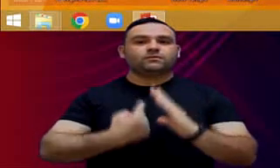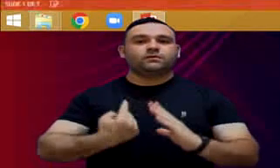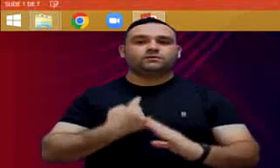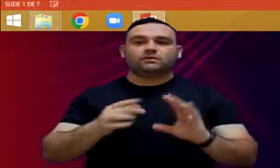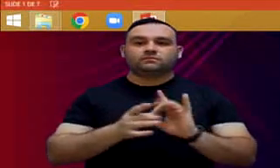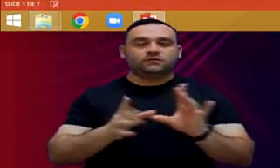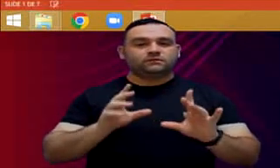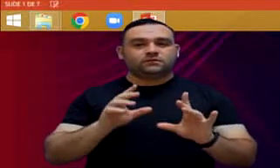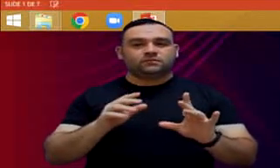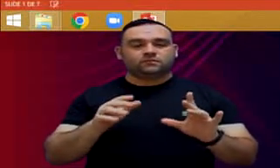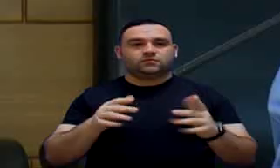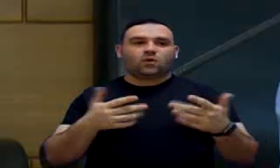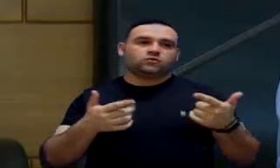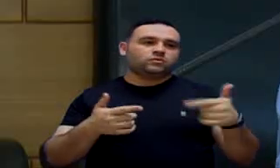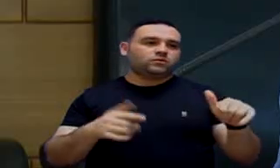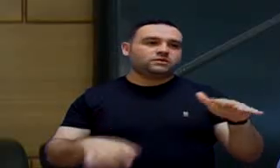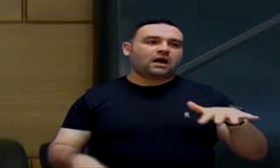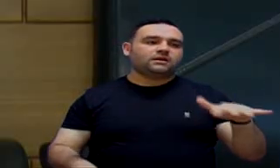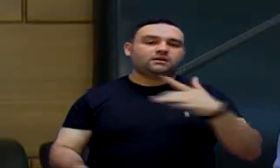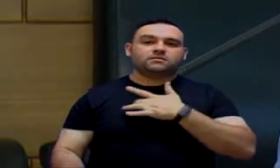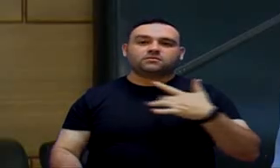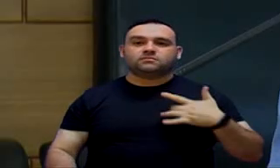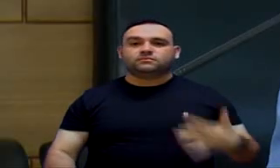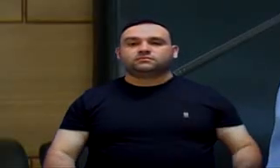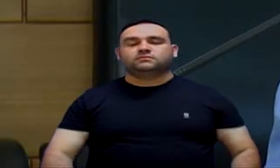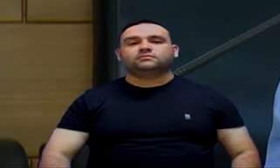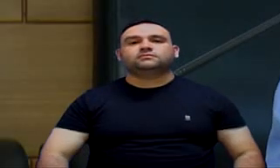senão passa para a área da saúde